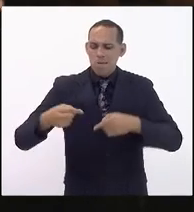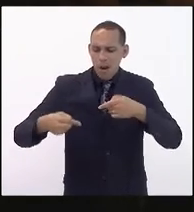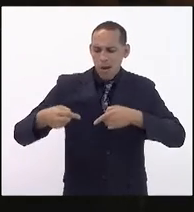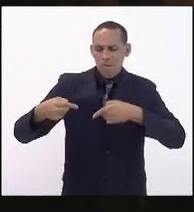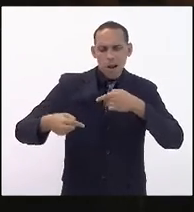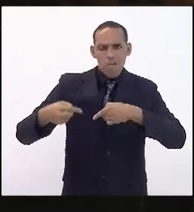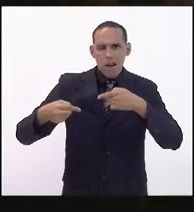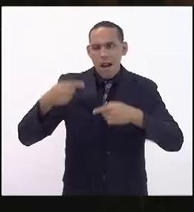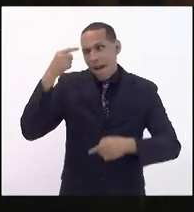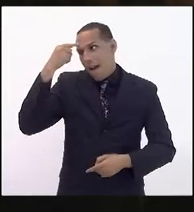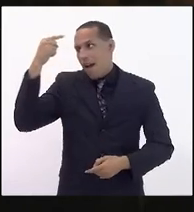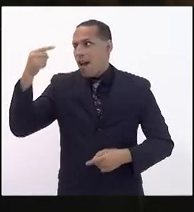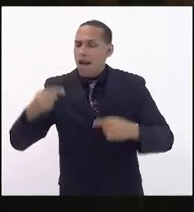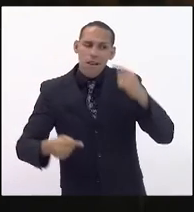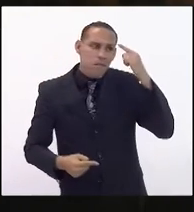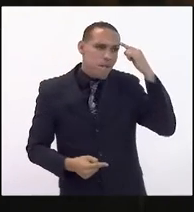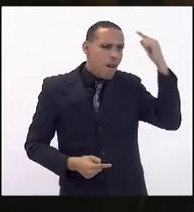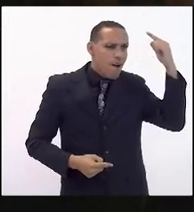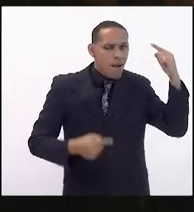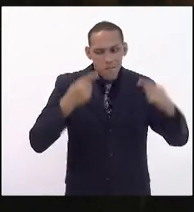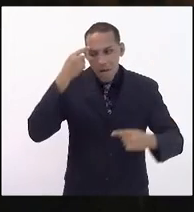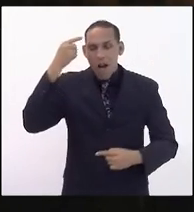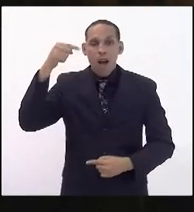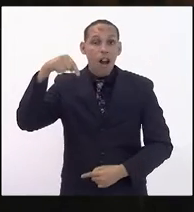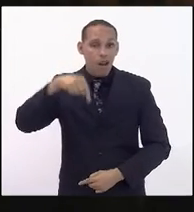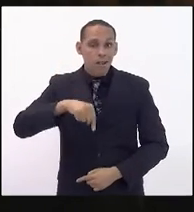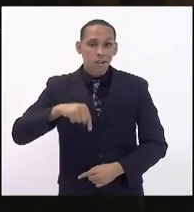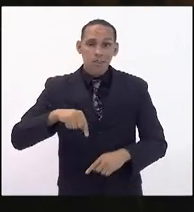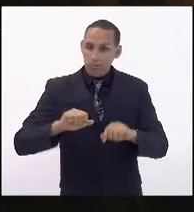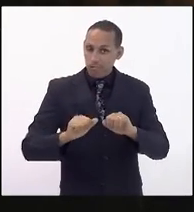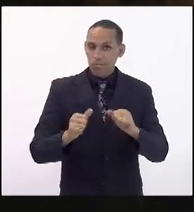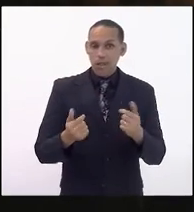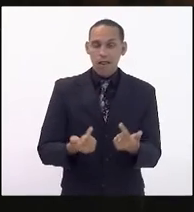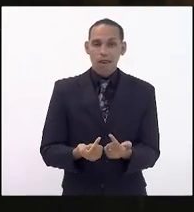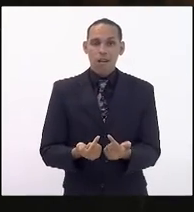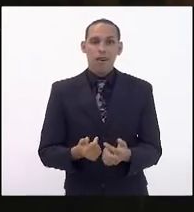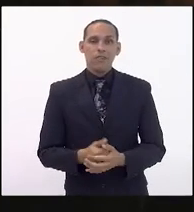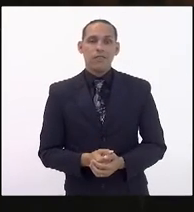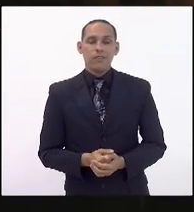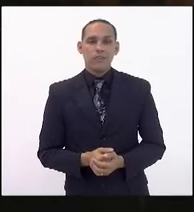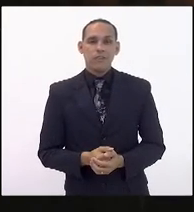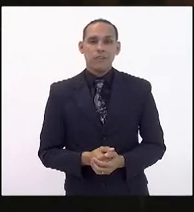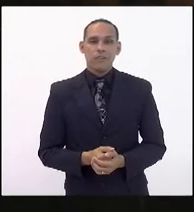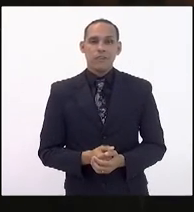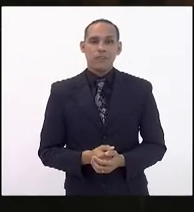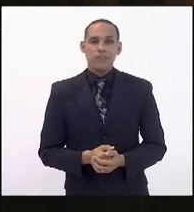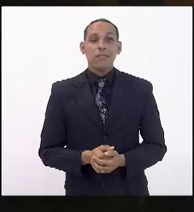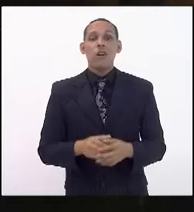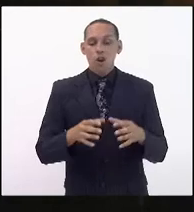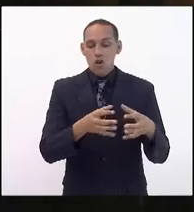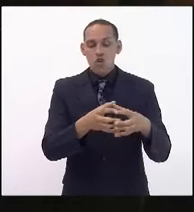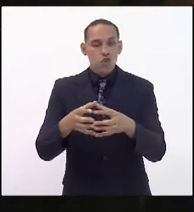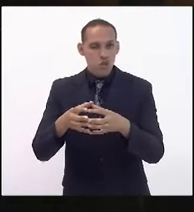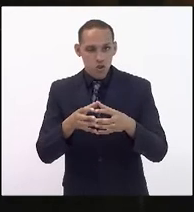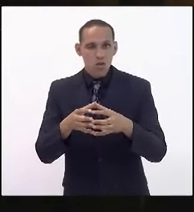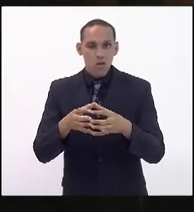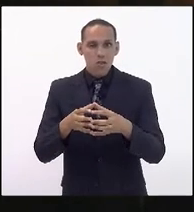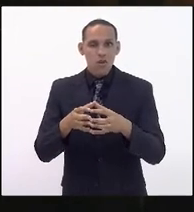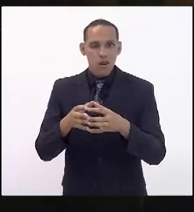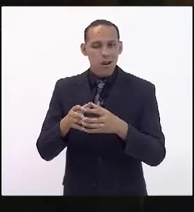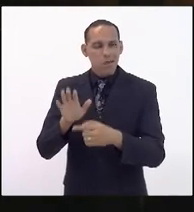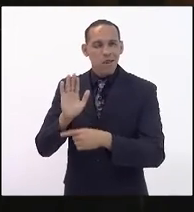ideológico nessa casa Isto é os segmentos bolsonaristas